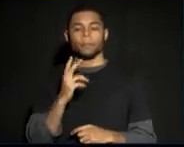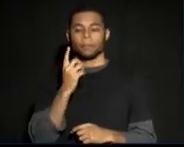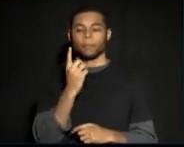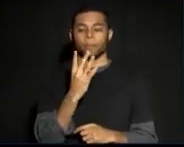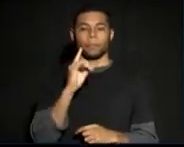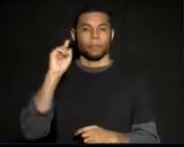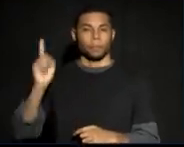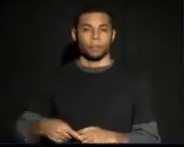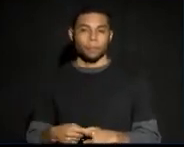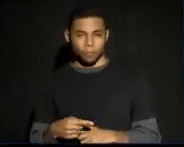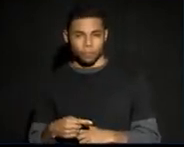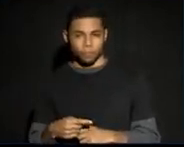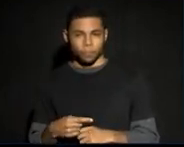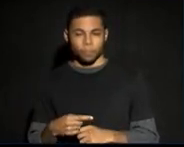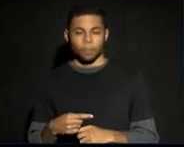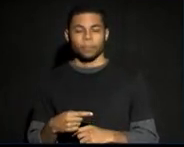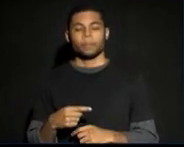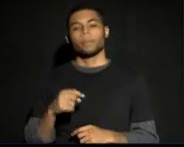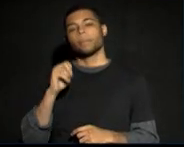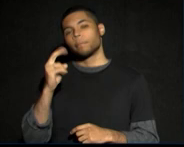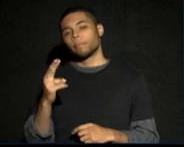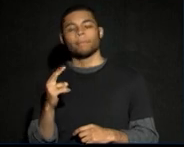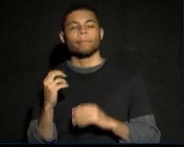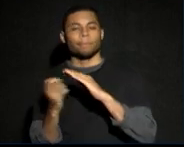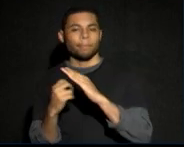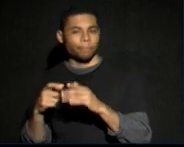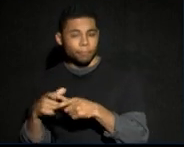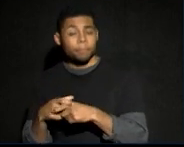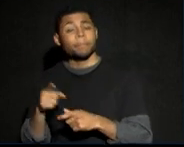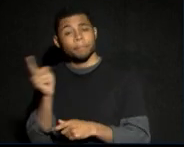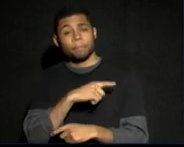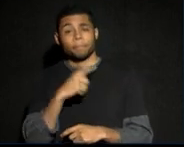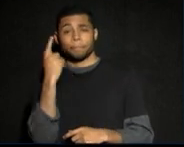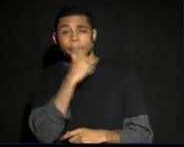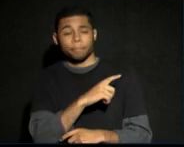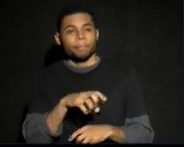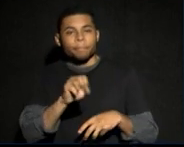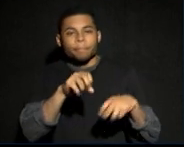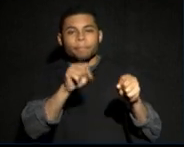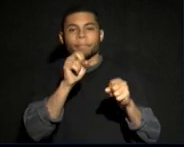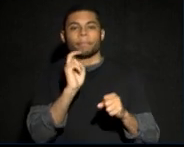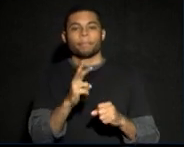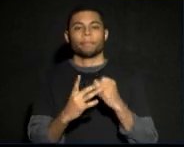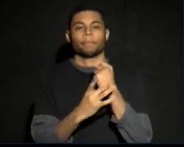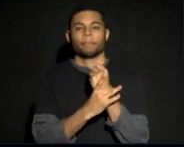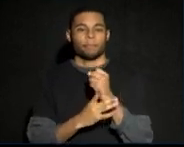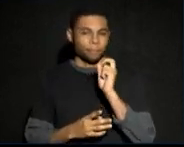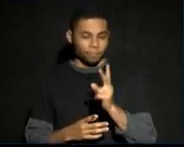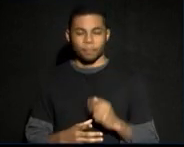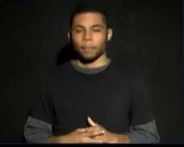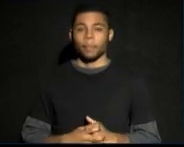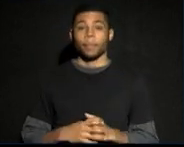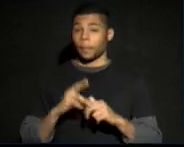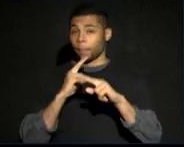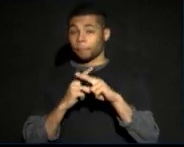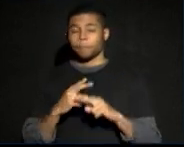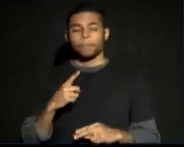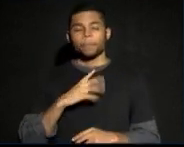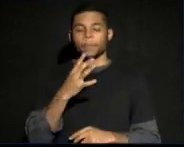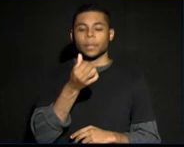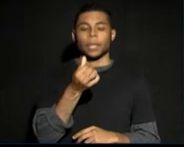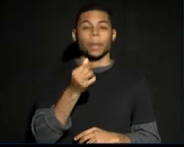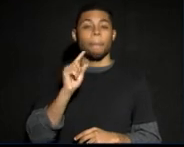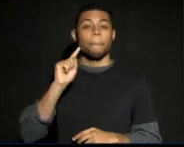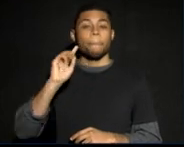são 14 milhões e meio de mês e cinco milhões e meio de Micro e Pequenas Empresas que acessam esse fundo garantidor essas linhas a caixa